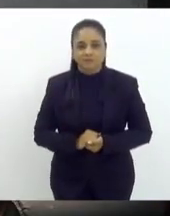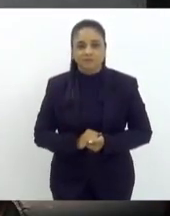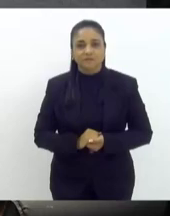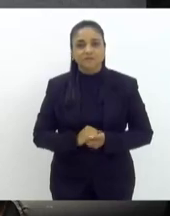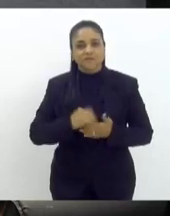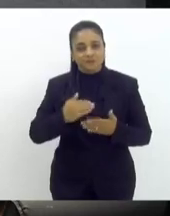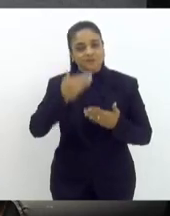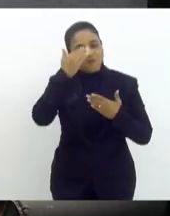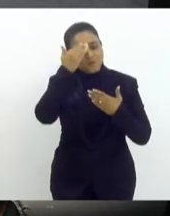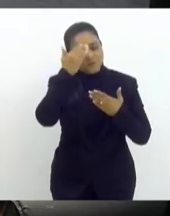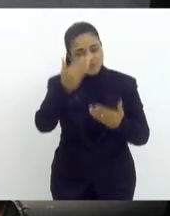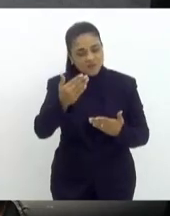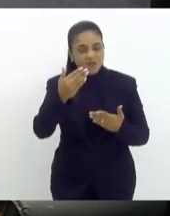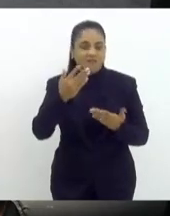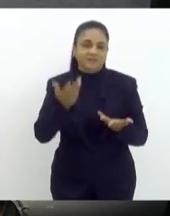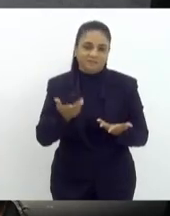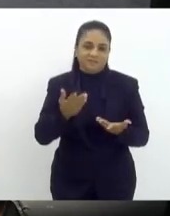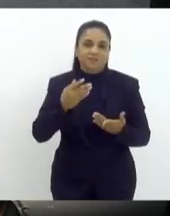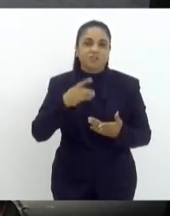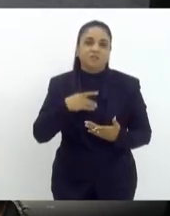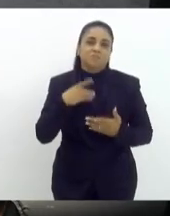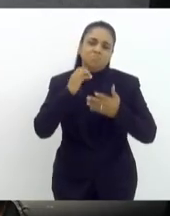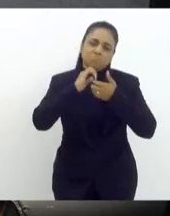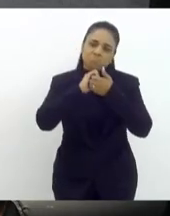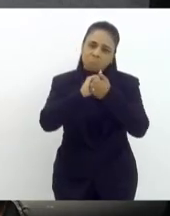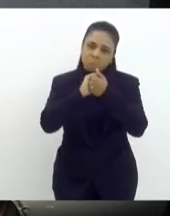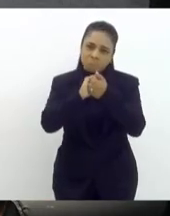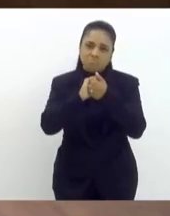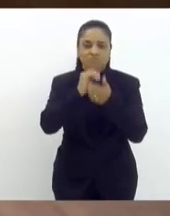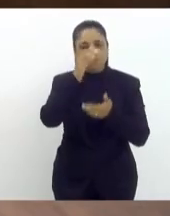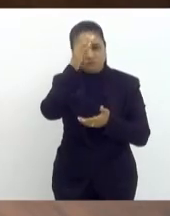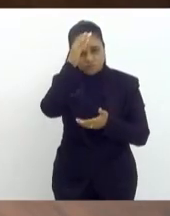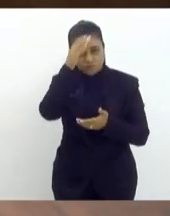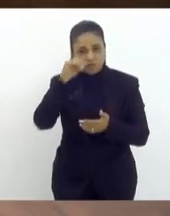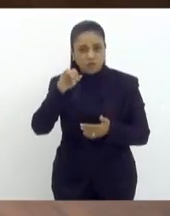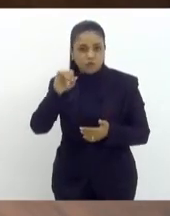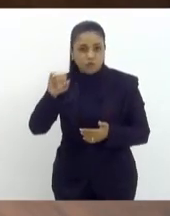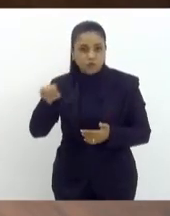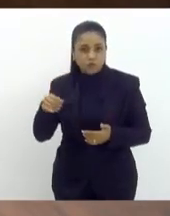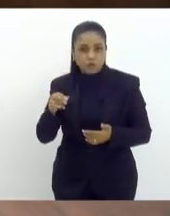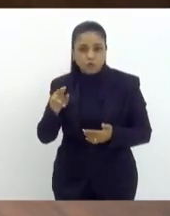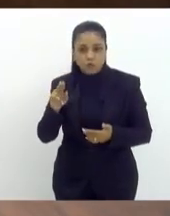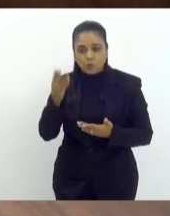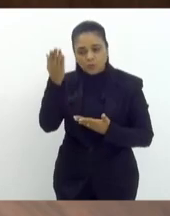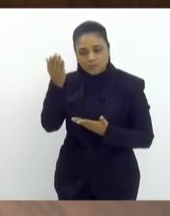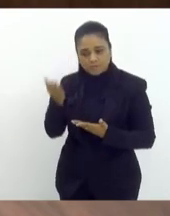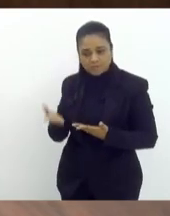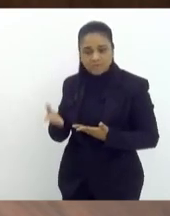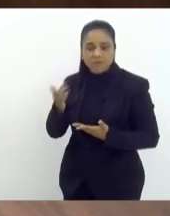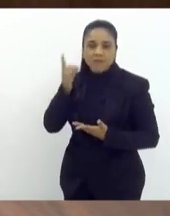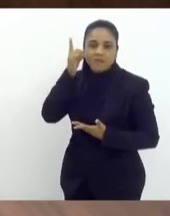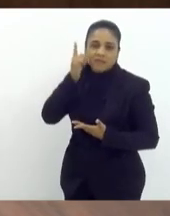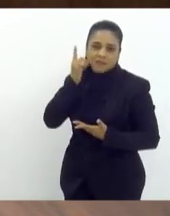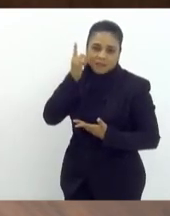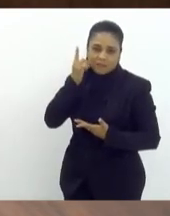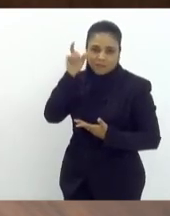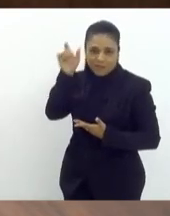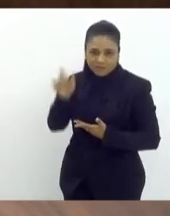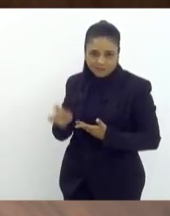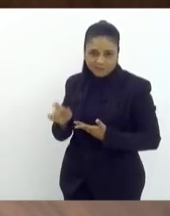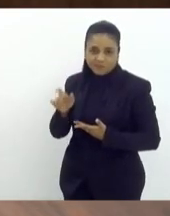tia Ju primeiro quero parabenizar Nossa Nobre deputada Verônica Lima